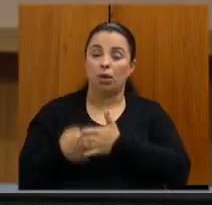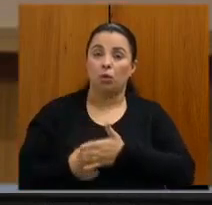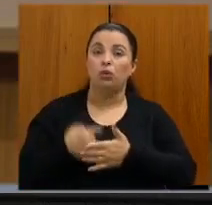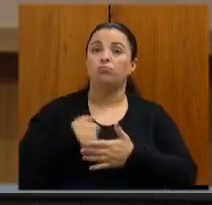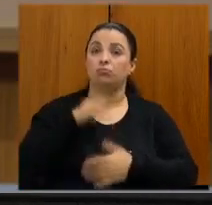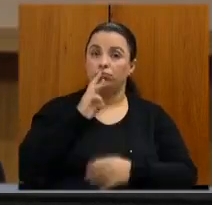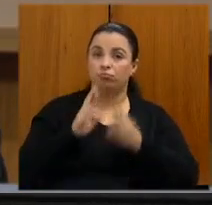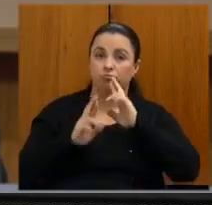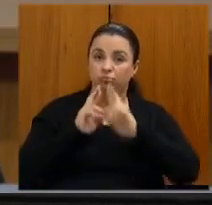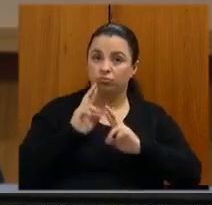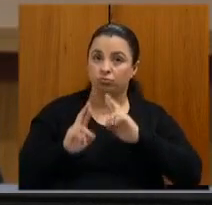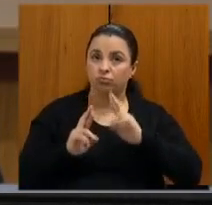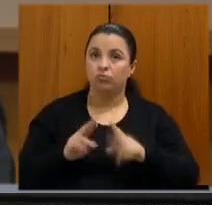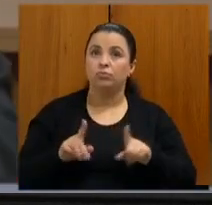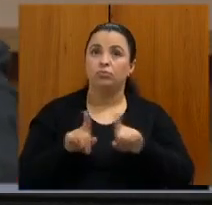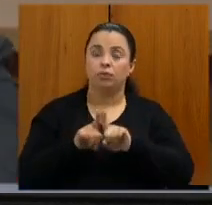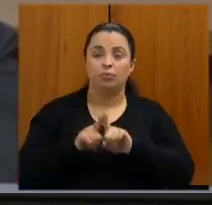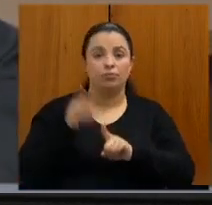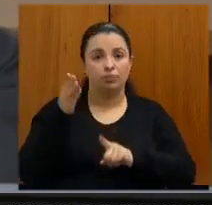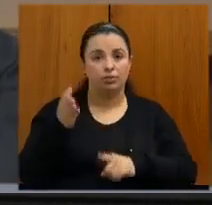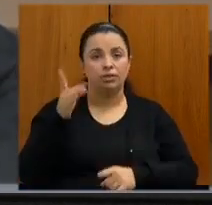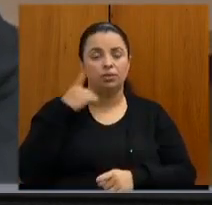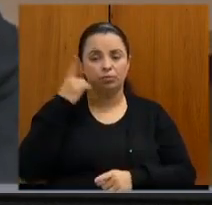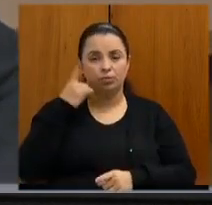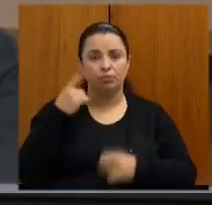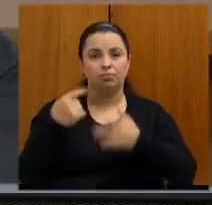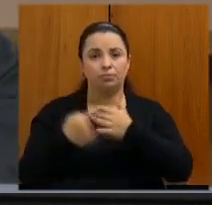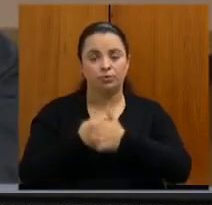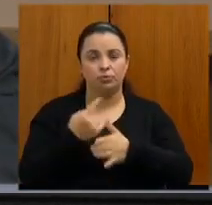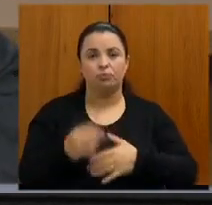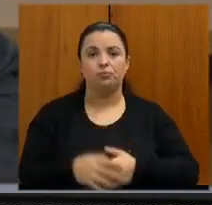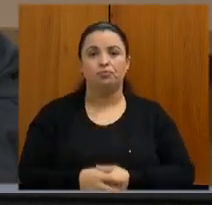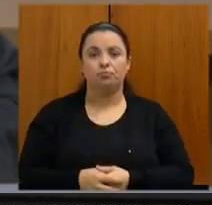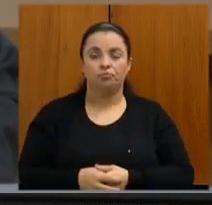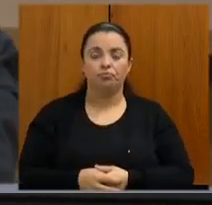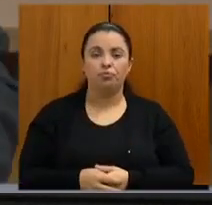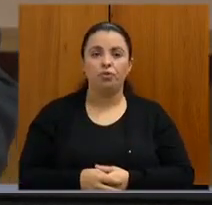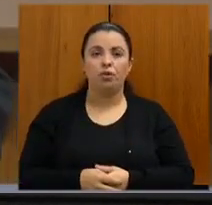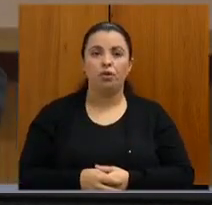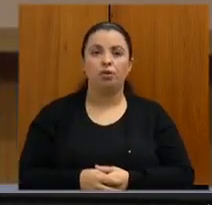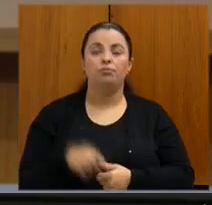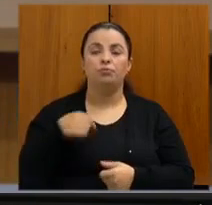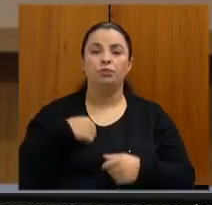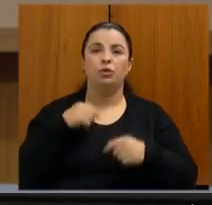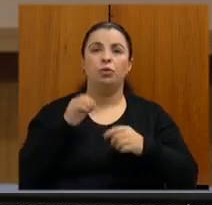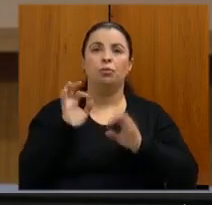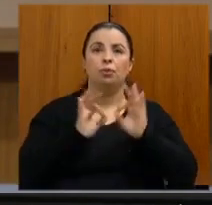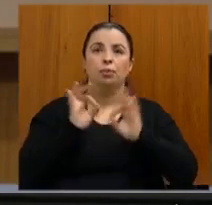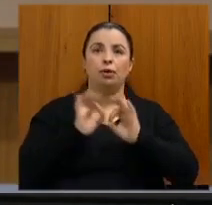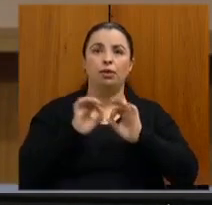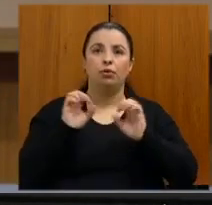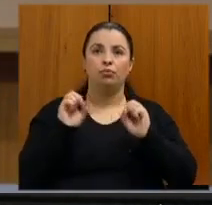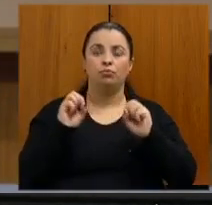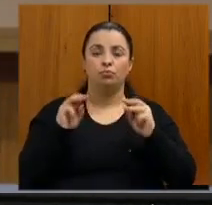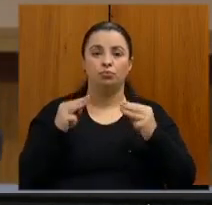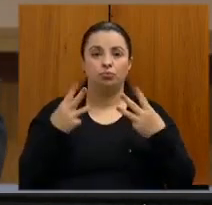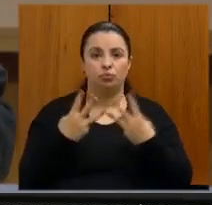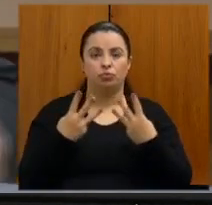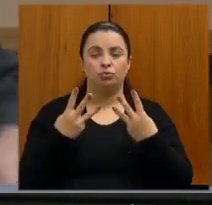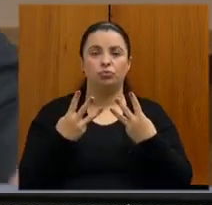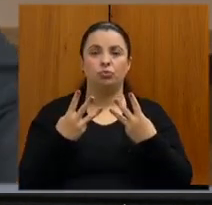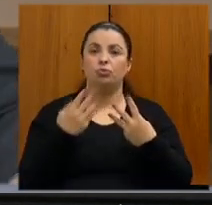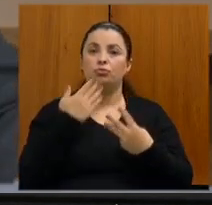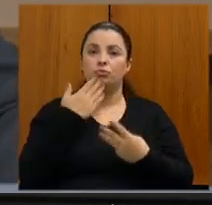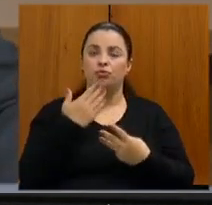inclusive apresentadas pela senhora inicialmente e é eu preparei aqui uma apresentação que eu peço